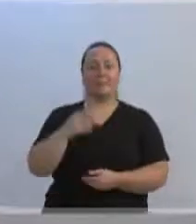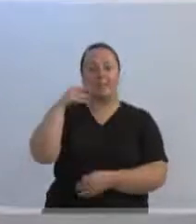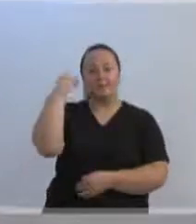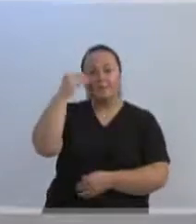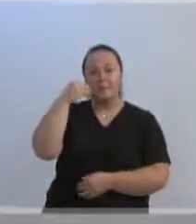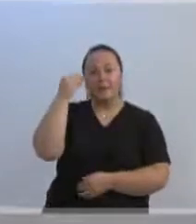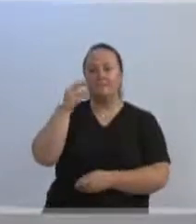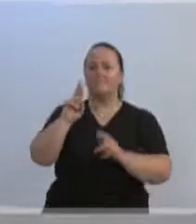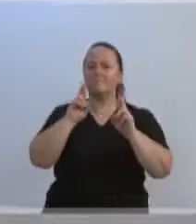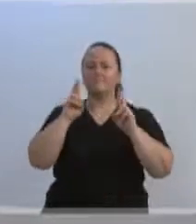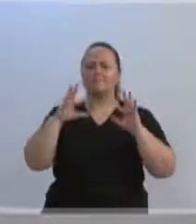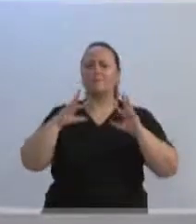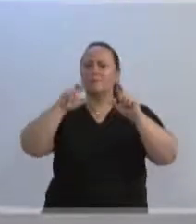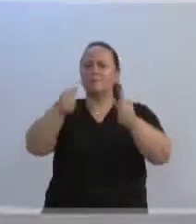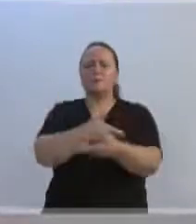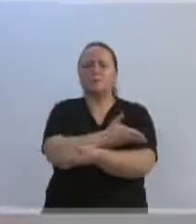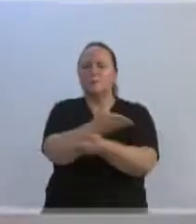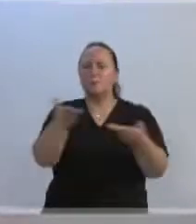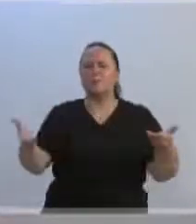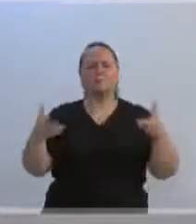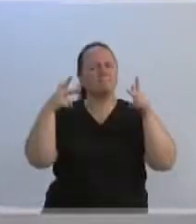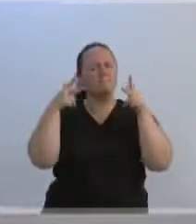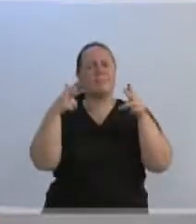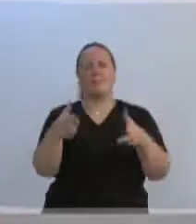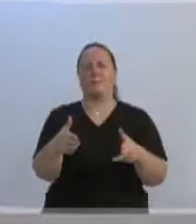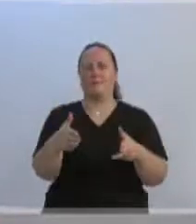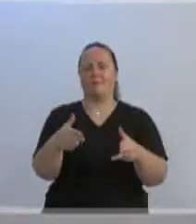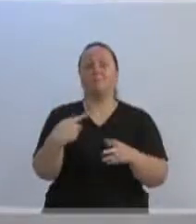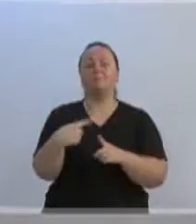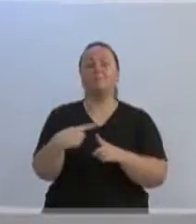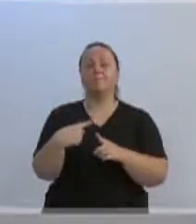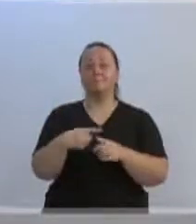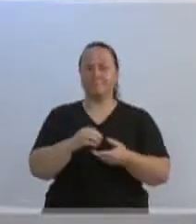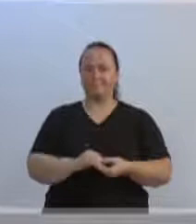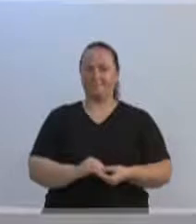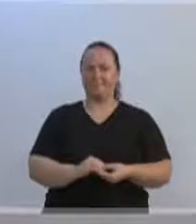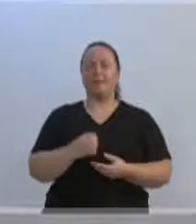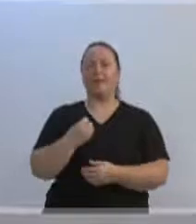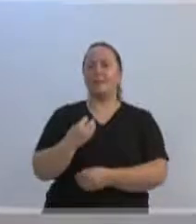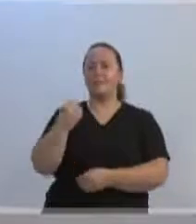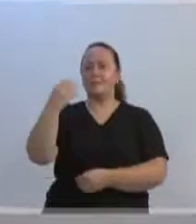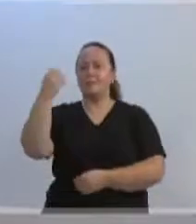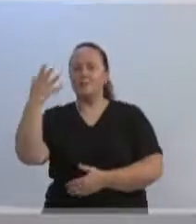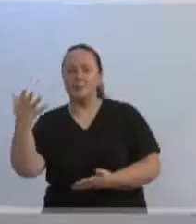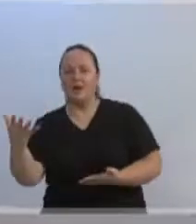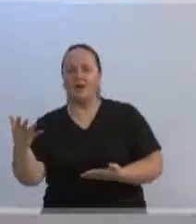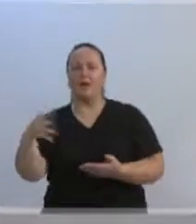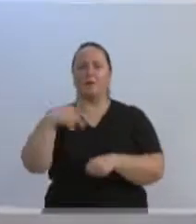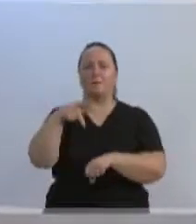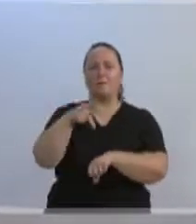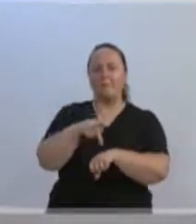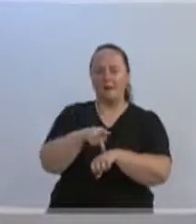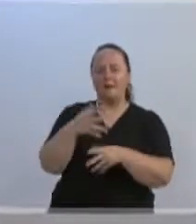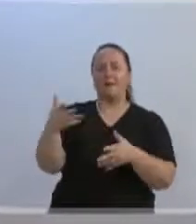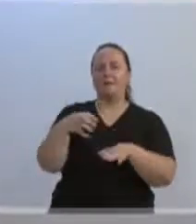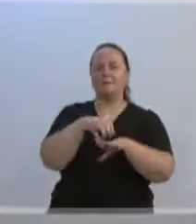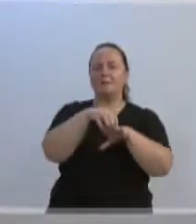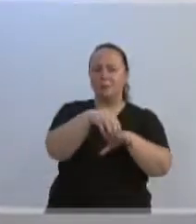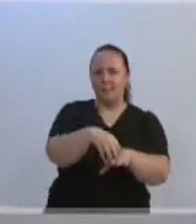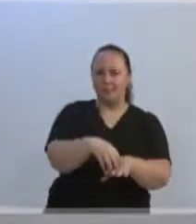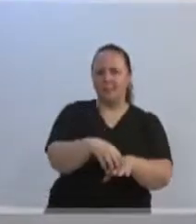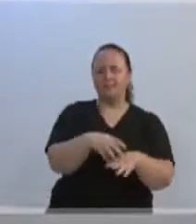poderiam ter alguma vez na vida assim porque uma coisa é você viajar para o país o motorista e outra coisa